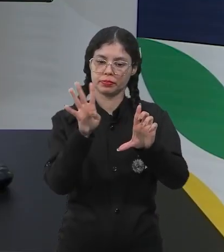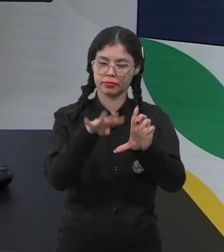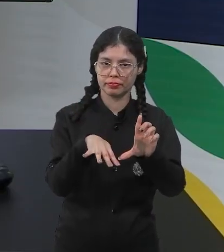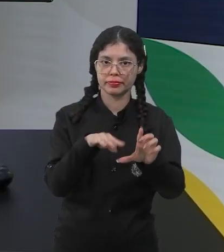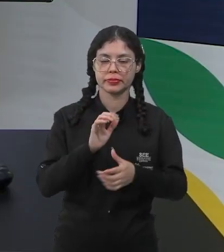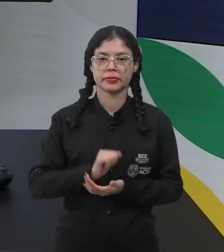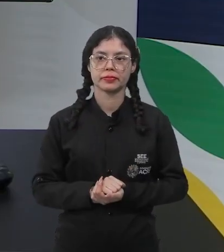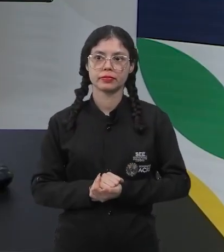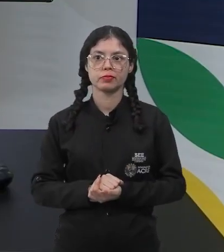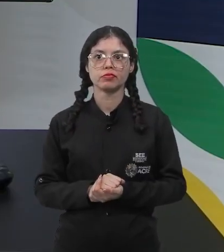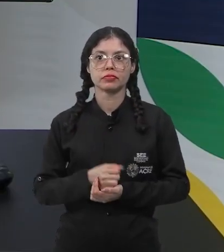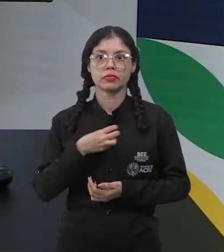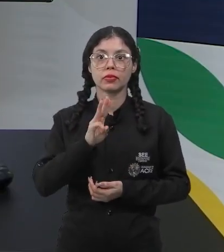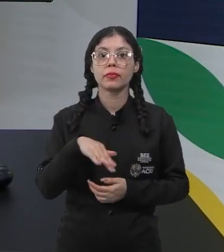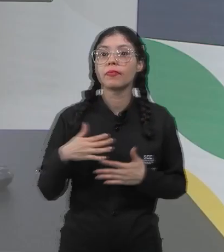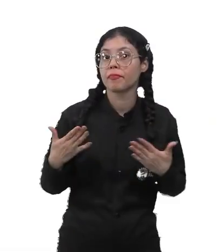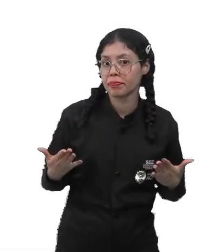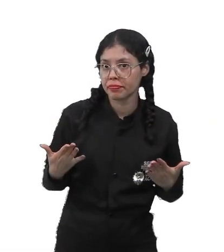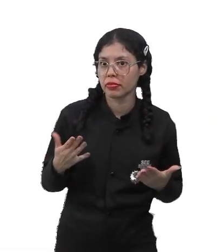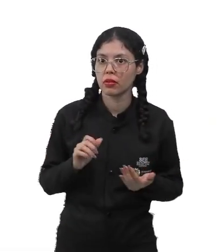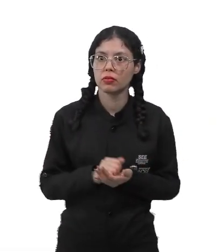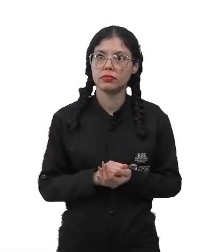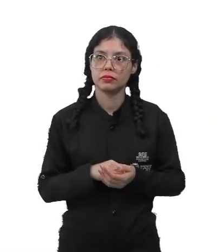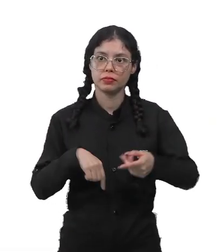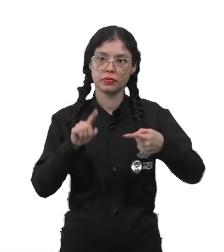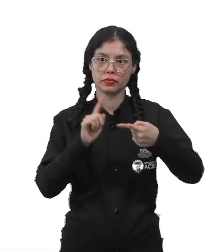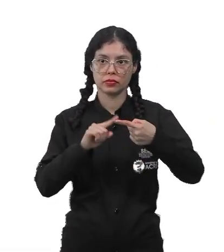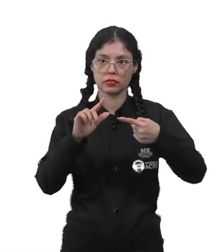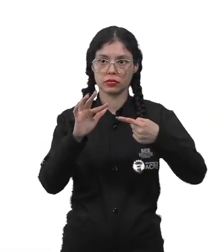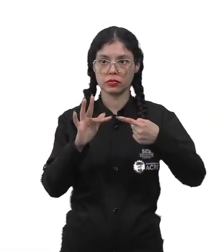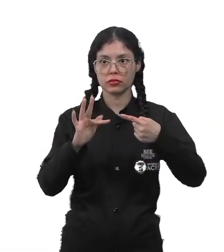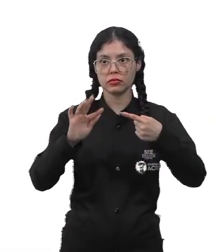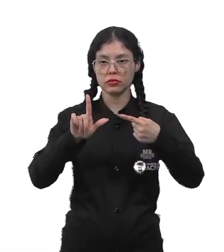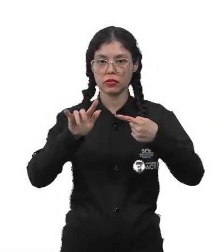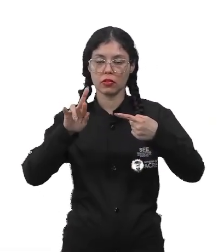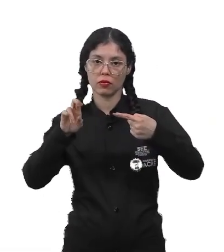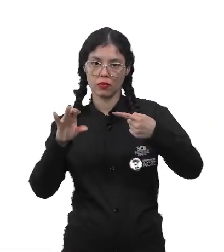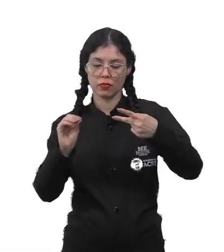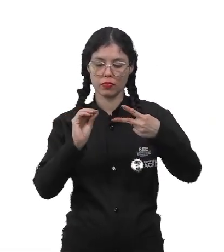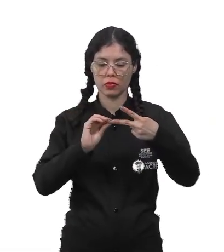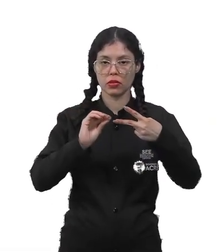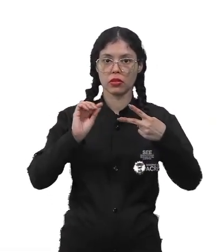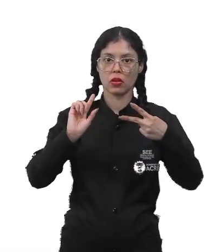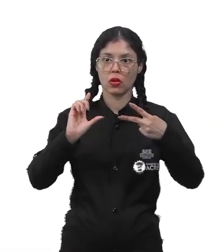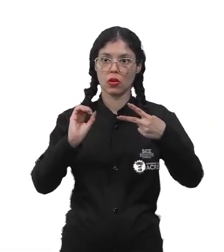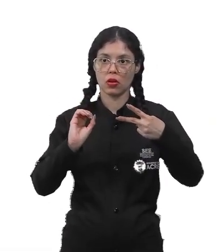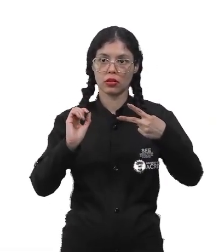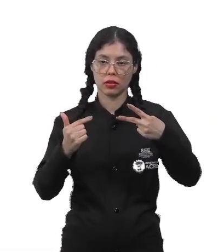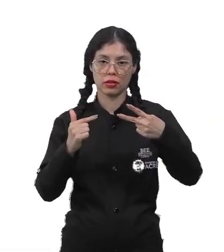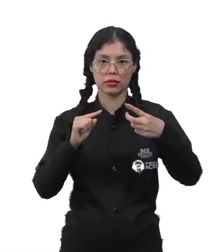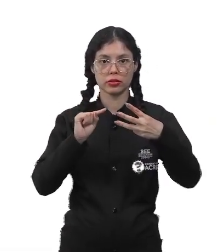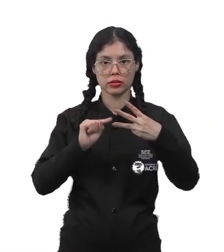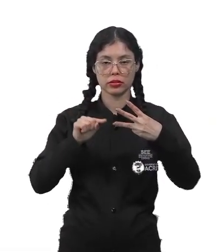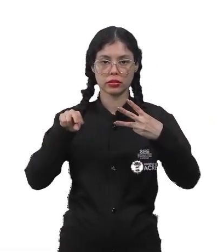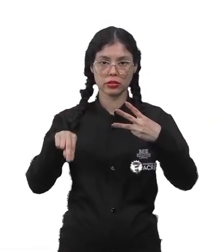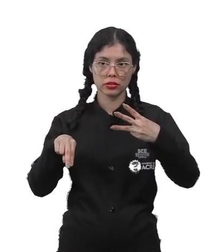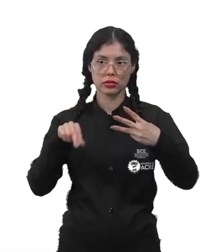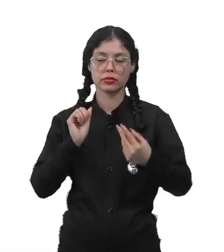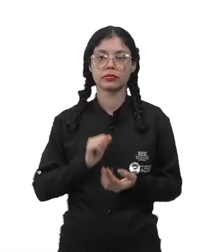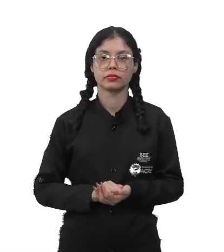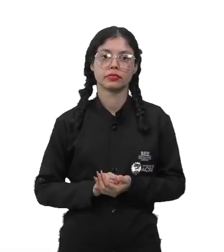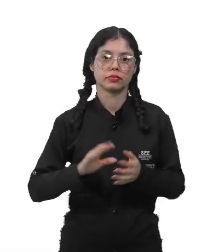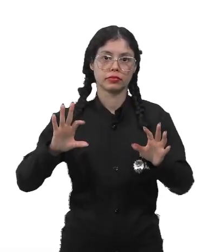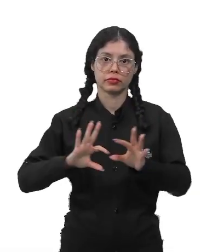periódica, tá? Quem são eles? Flúor, oxigênio e nitrogênio. Então, para